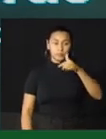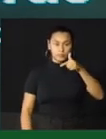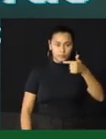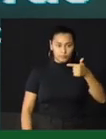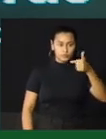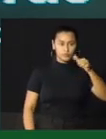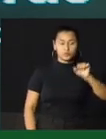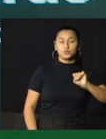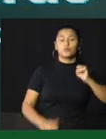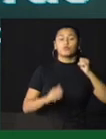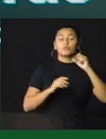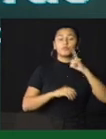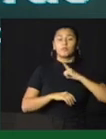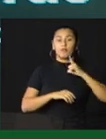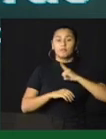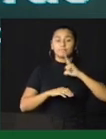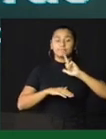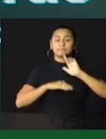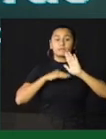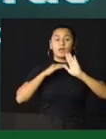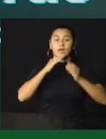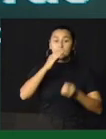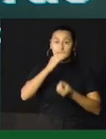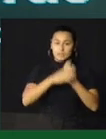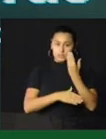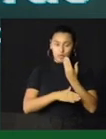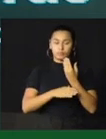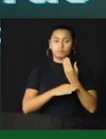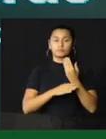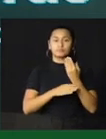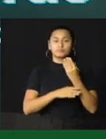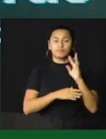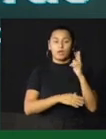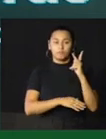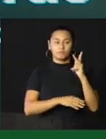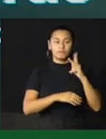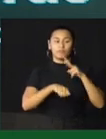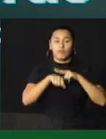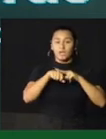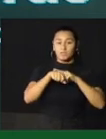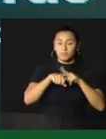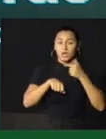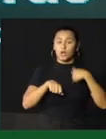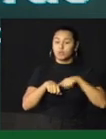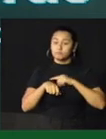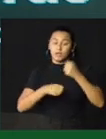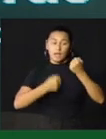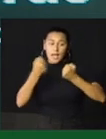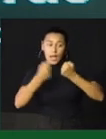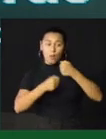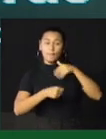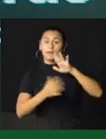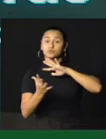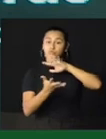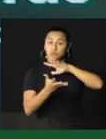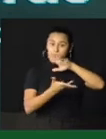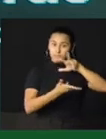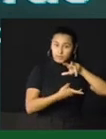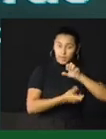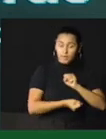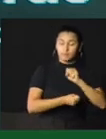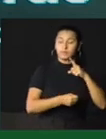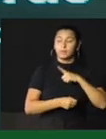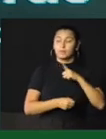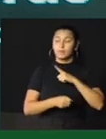possa investir em e e e a gente ter automóveis mais eh sustentáveis a gente tem